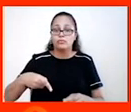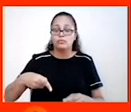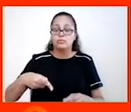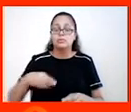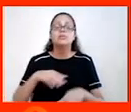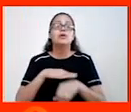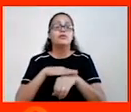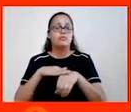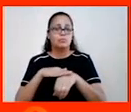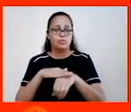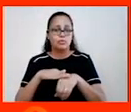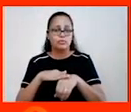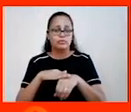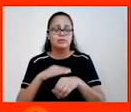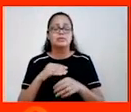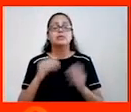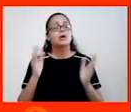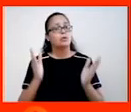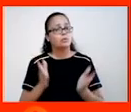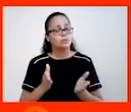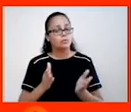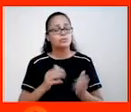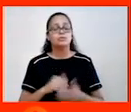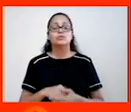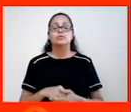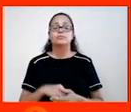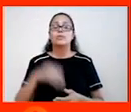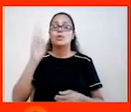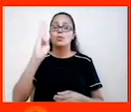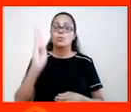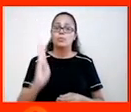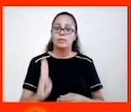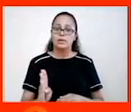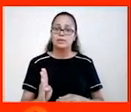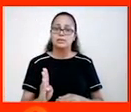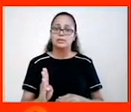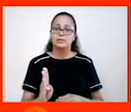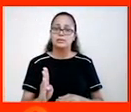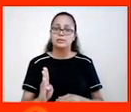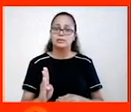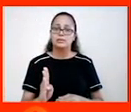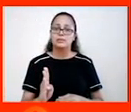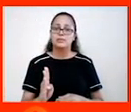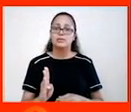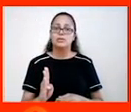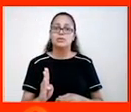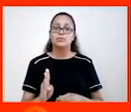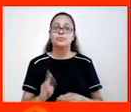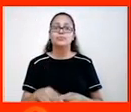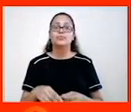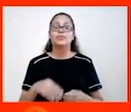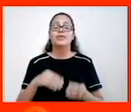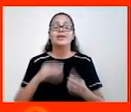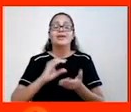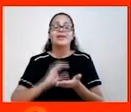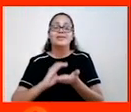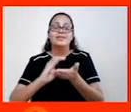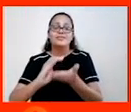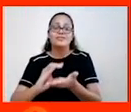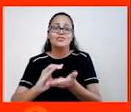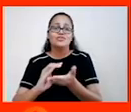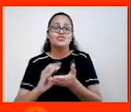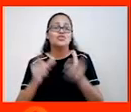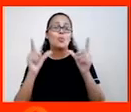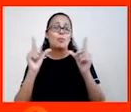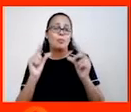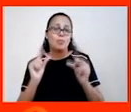conversar sobre ela nos próximos slides, tá? O Brasil, de modo geral, sempre investiu pouco na exploração de petróleo,